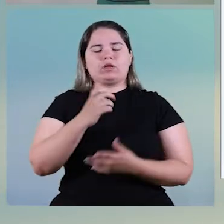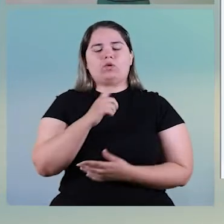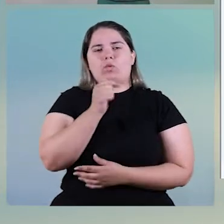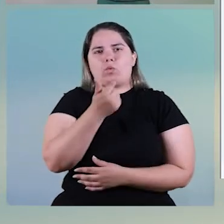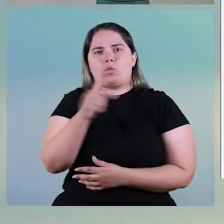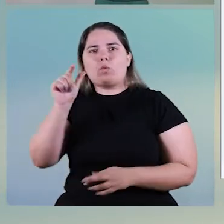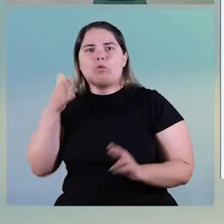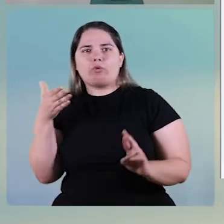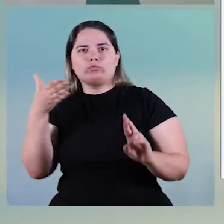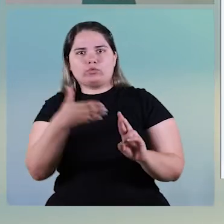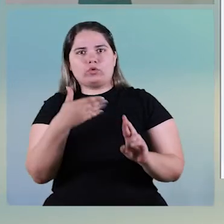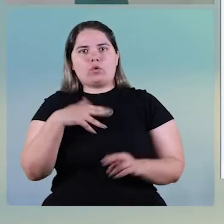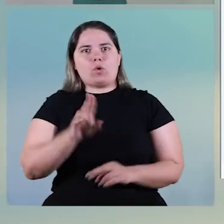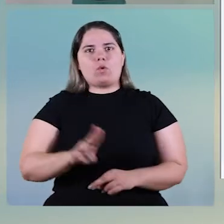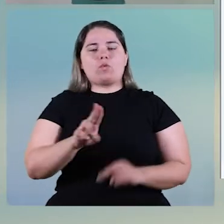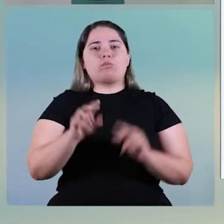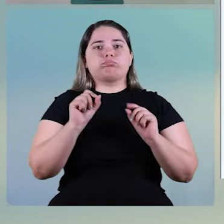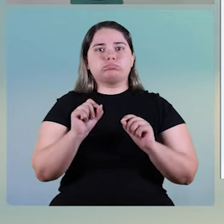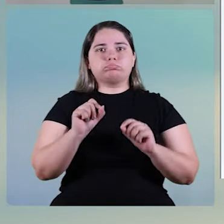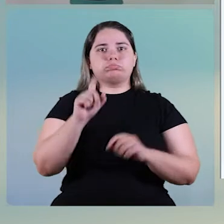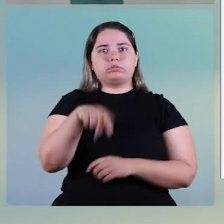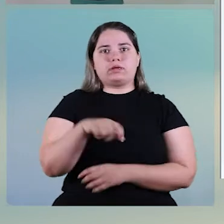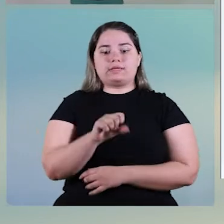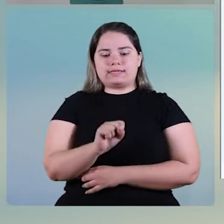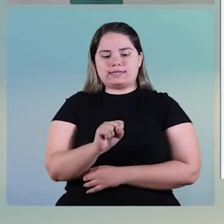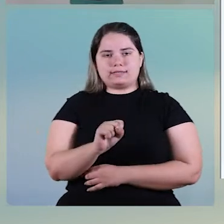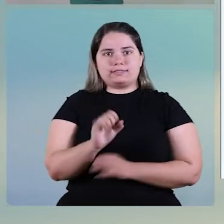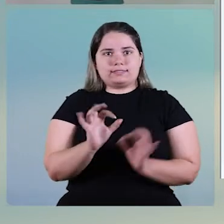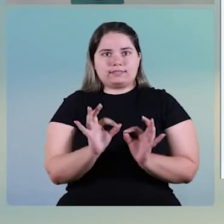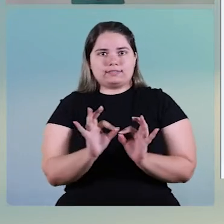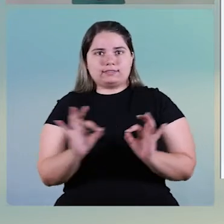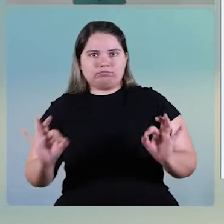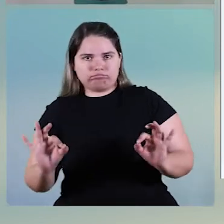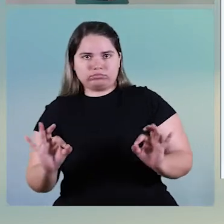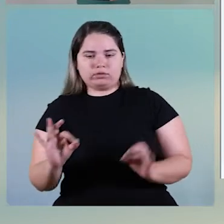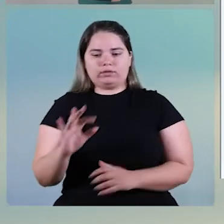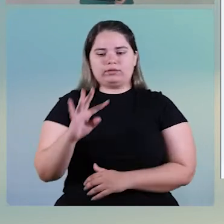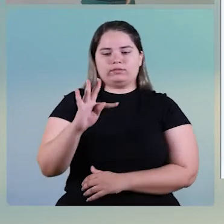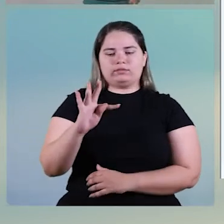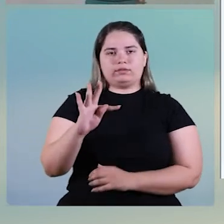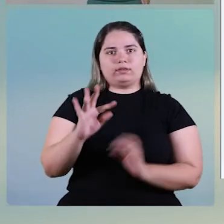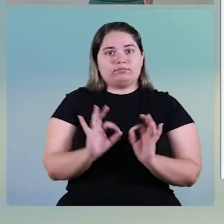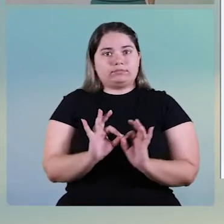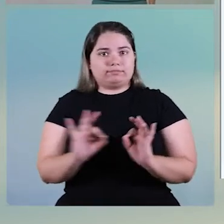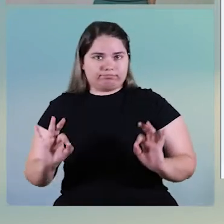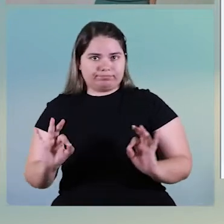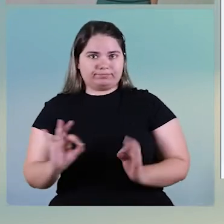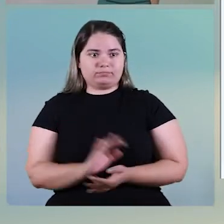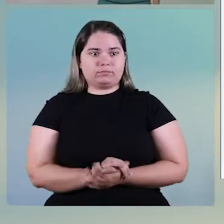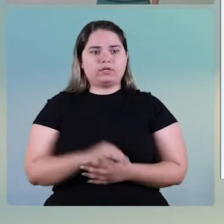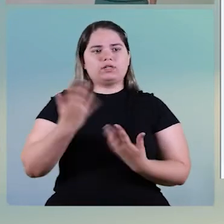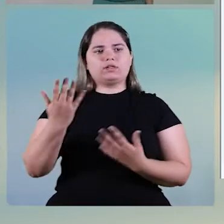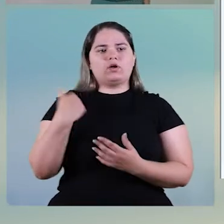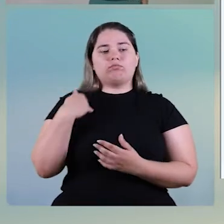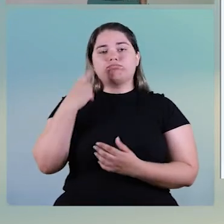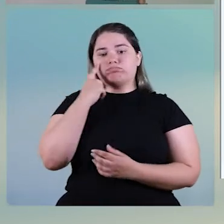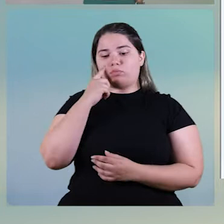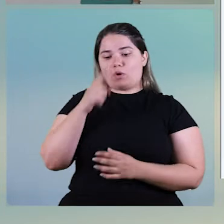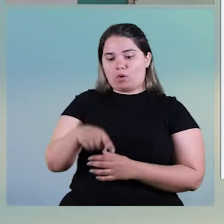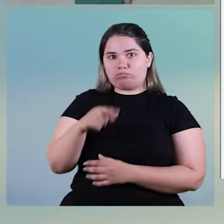referencial, que eu estou chamando de referencial S', T'. E vamos colocar esse segundo objeto em